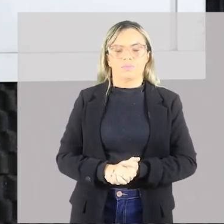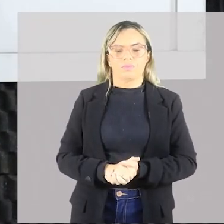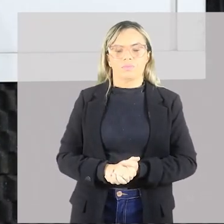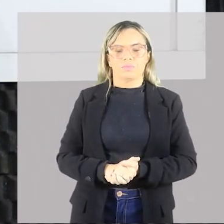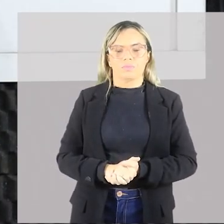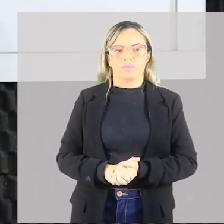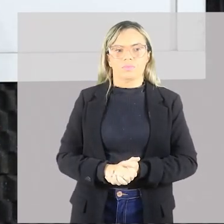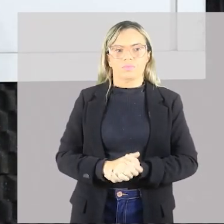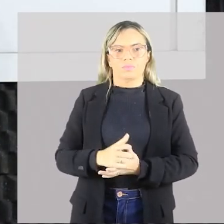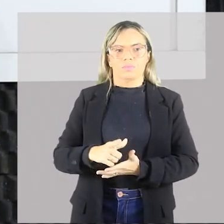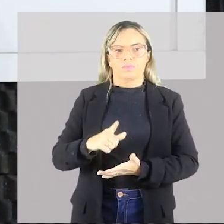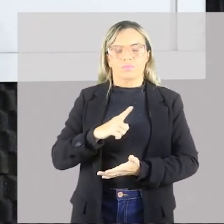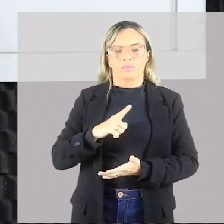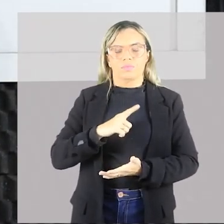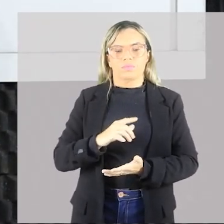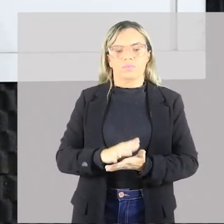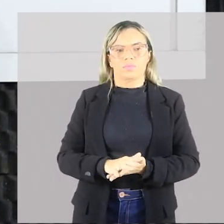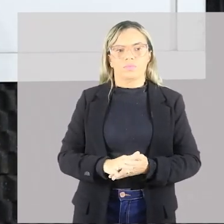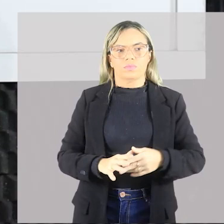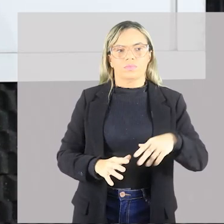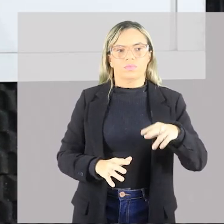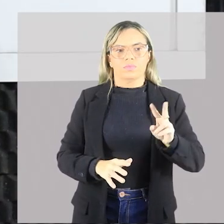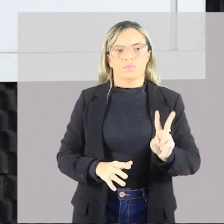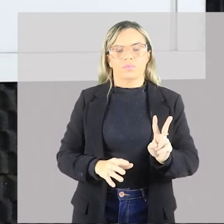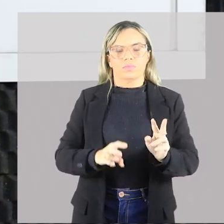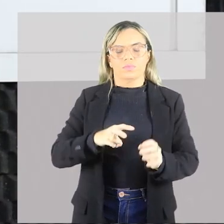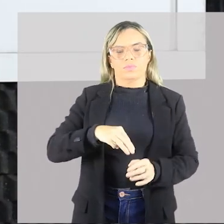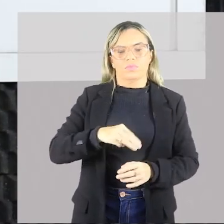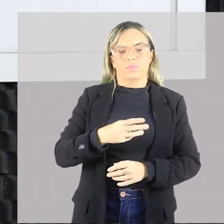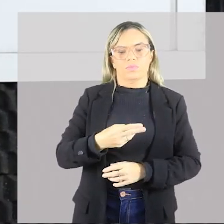Então você vai ter que o volume vai ser igual a